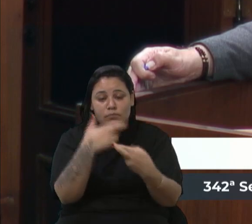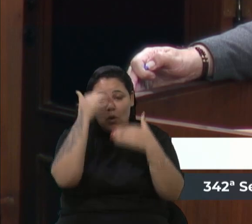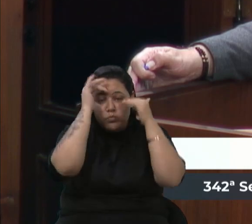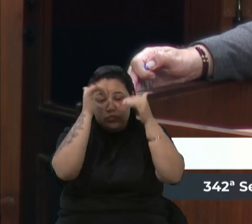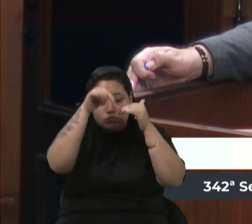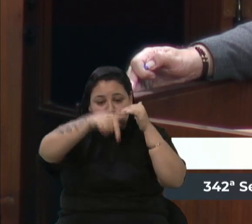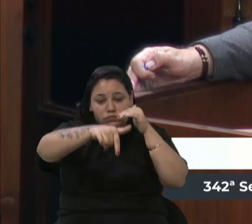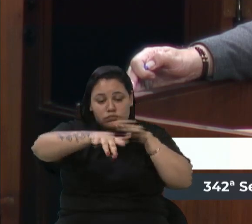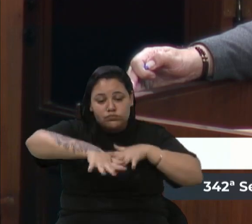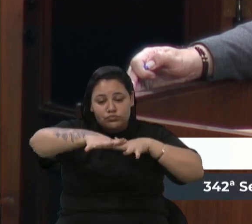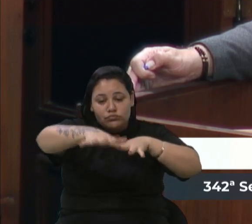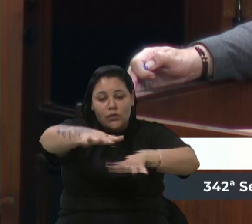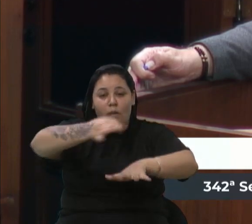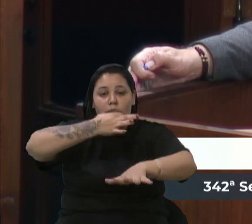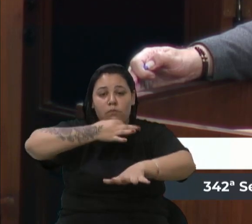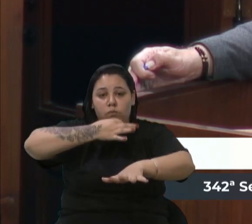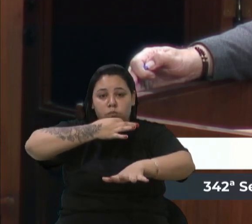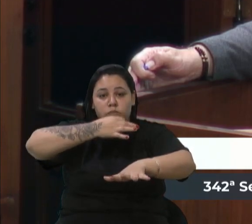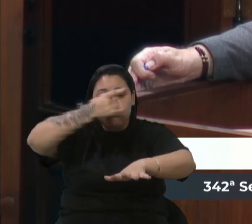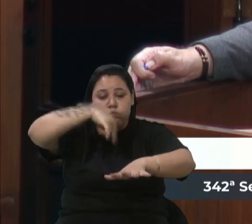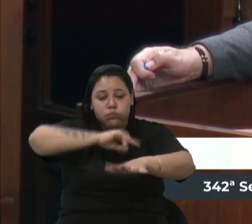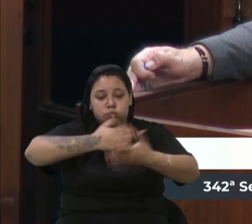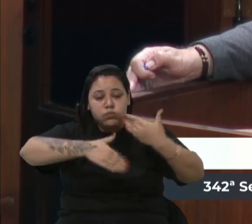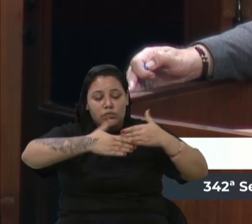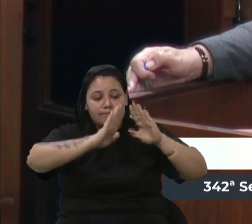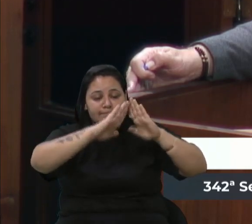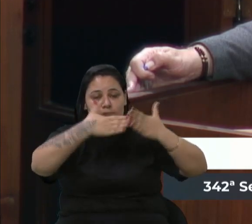do Sul, que as escolas